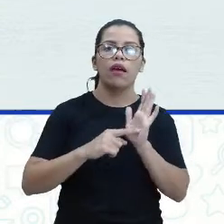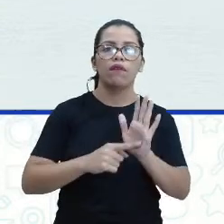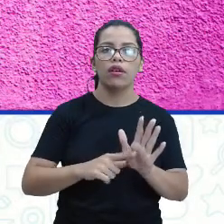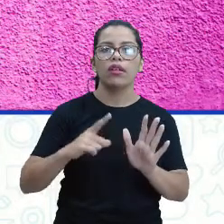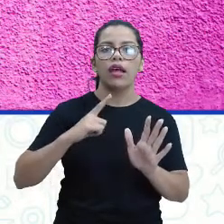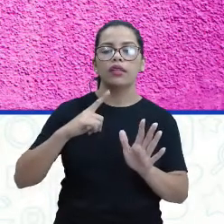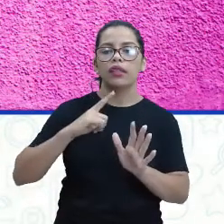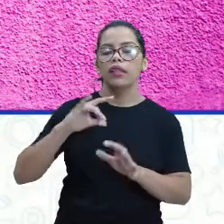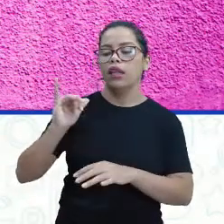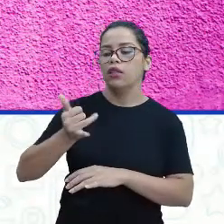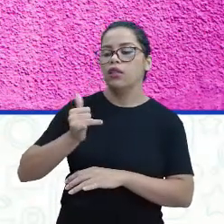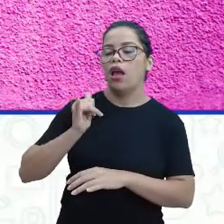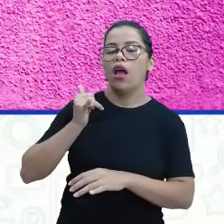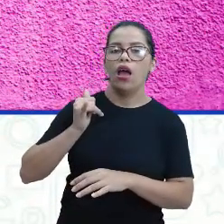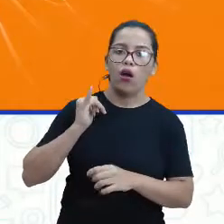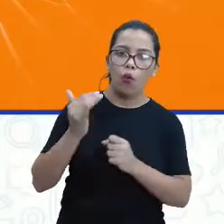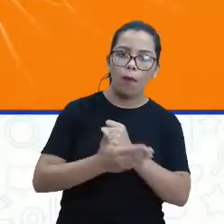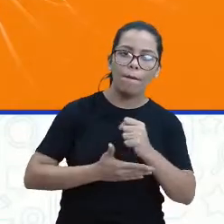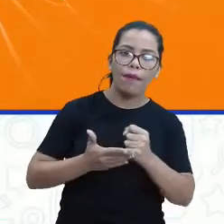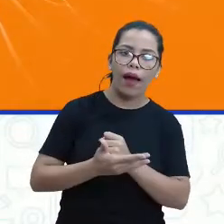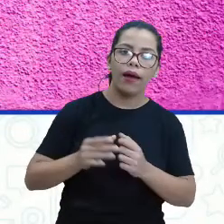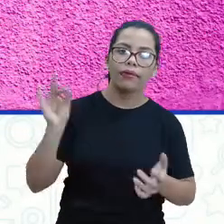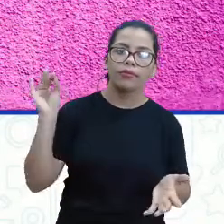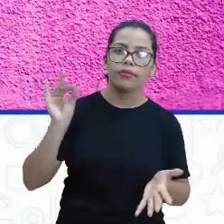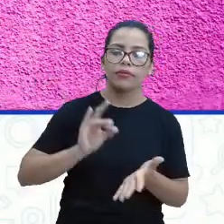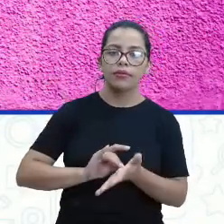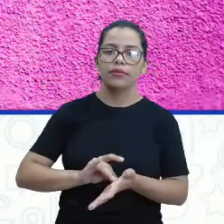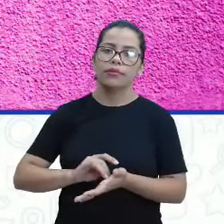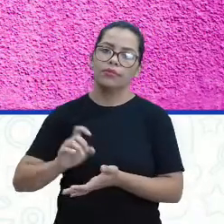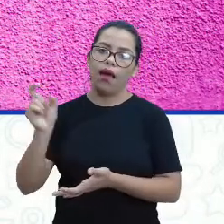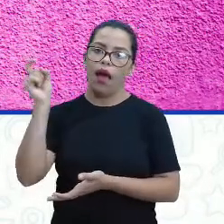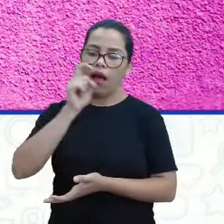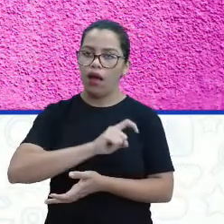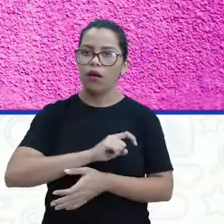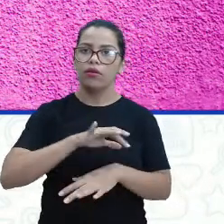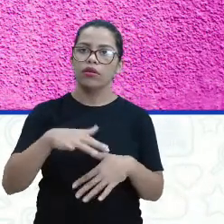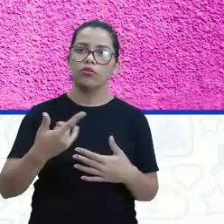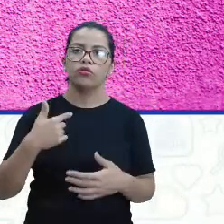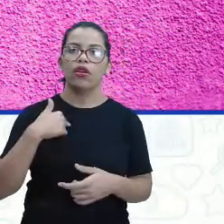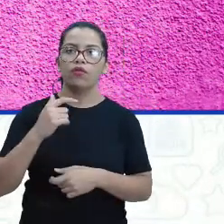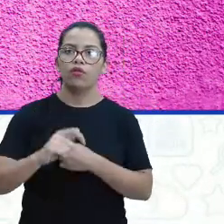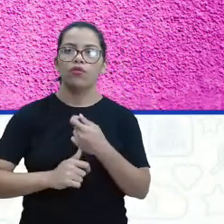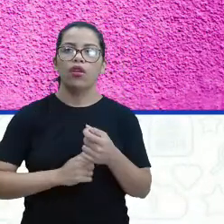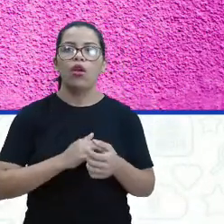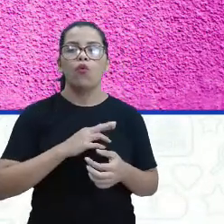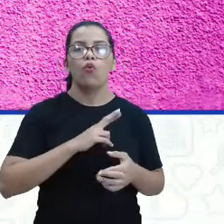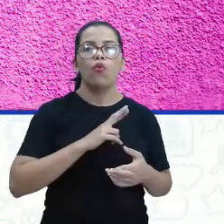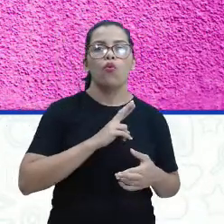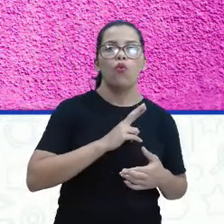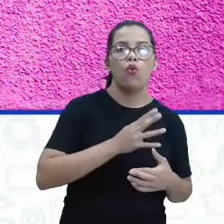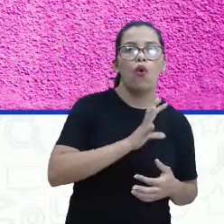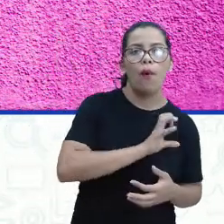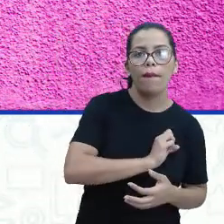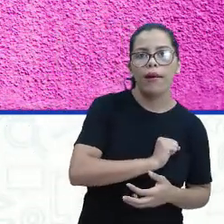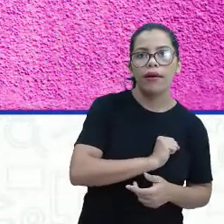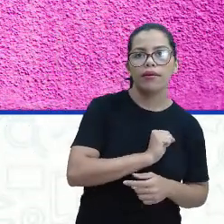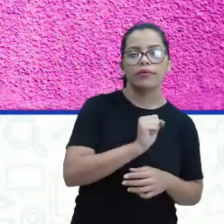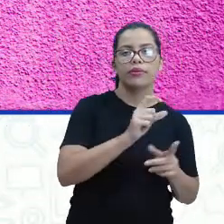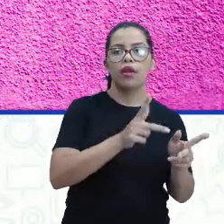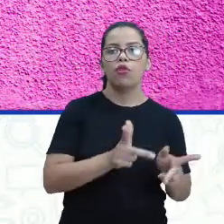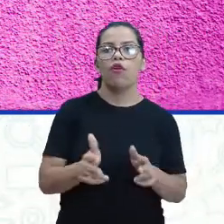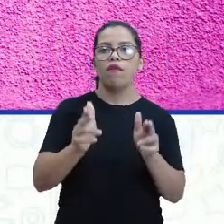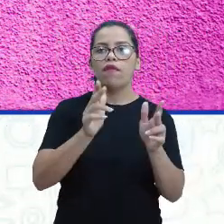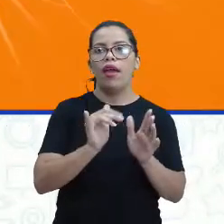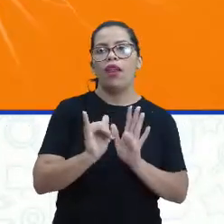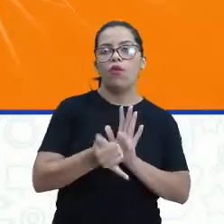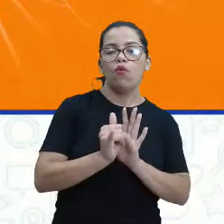fatos, certo? E aí a gente já viu alguns gêneros, tipo romance, a novela, o conto, a crônica, a fábula, são gêneros literários, né? Gêneros